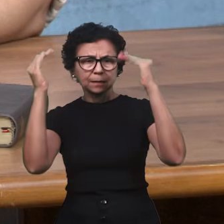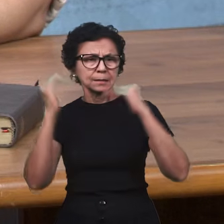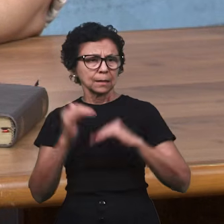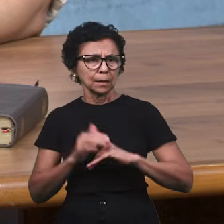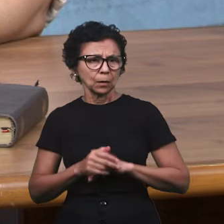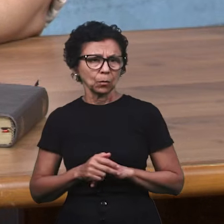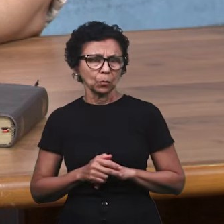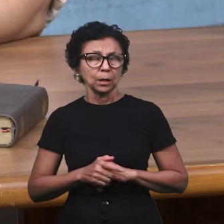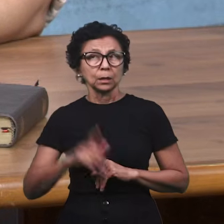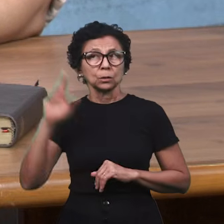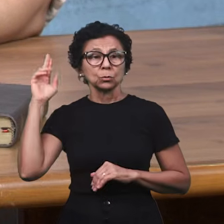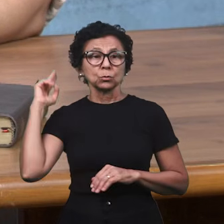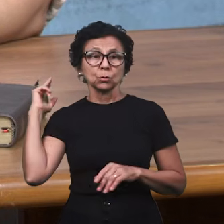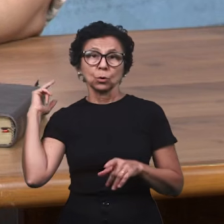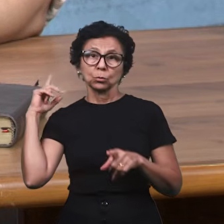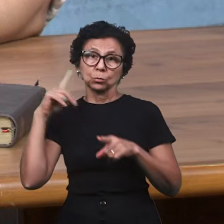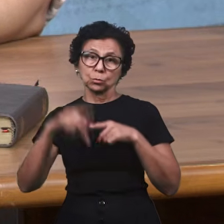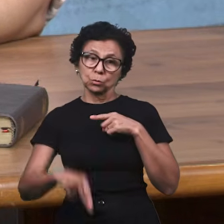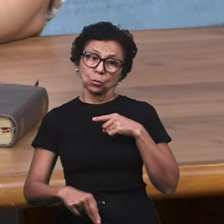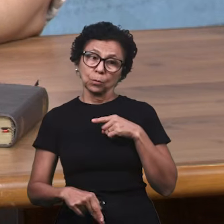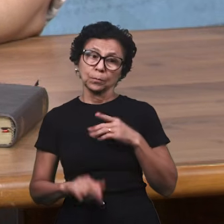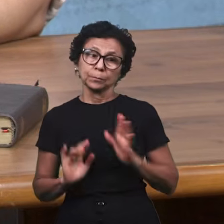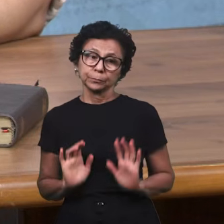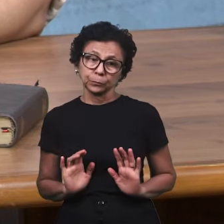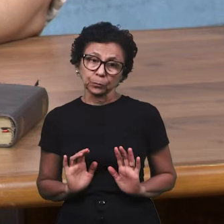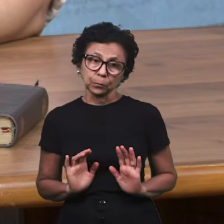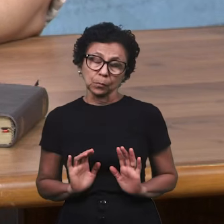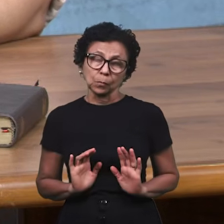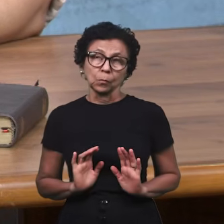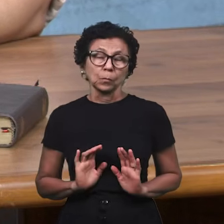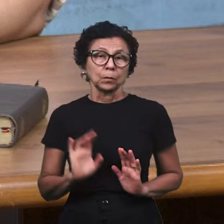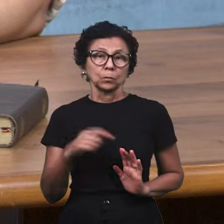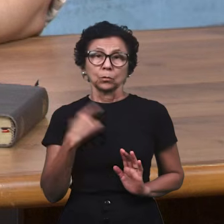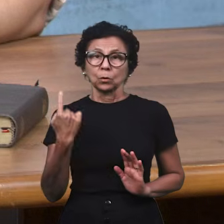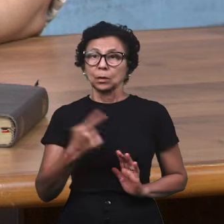porque o não buscamos segundo a ordenança.